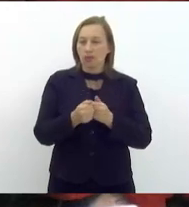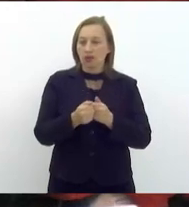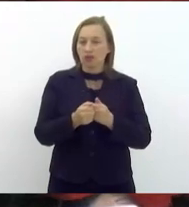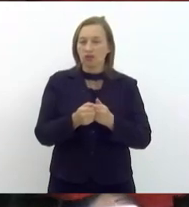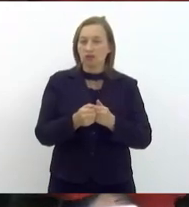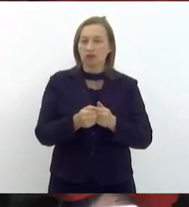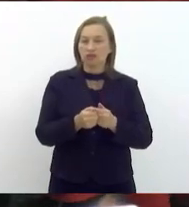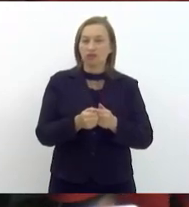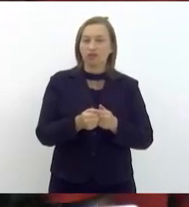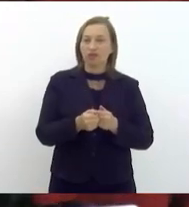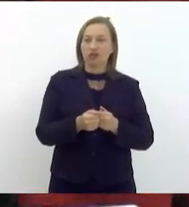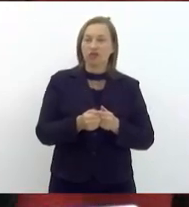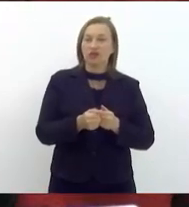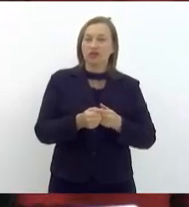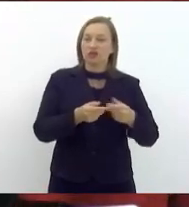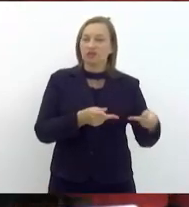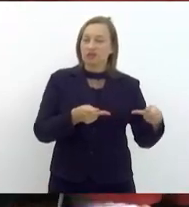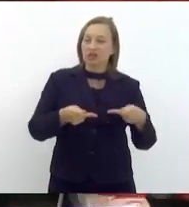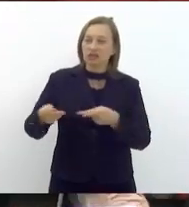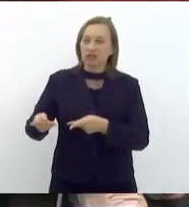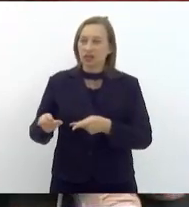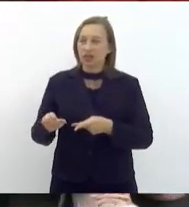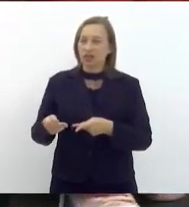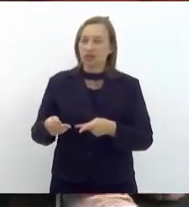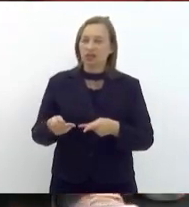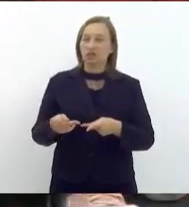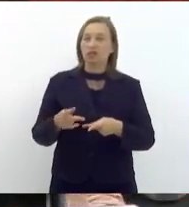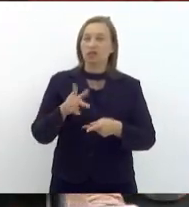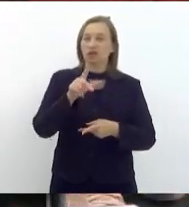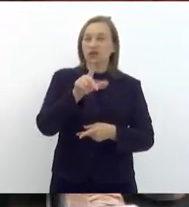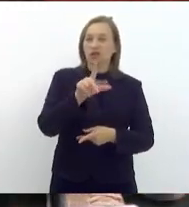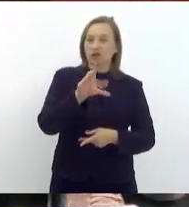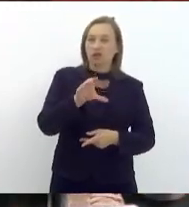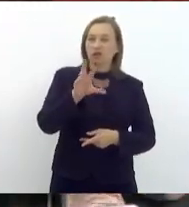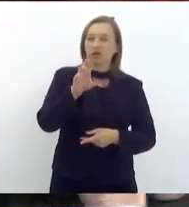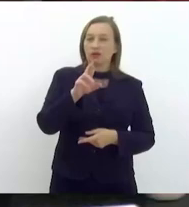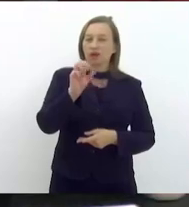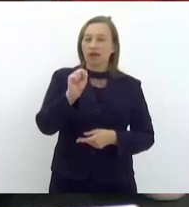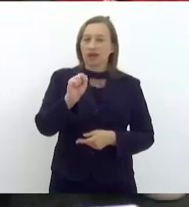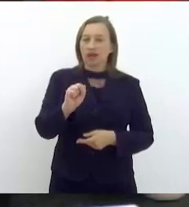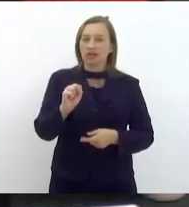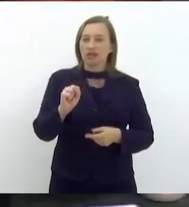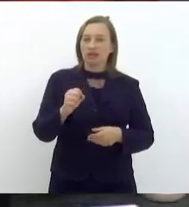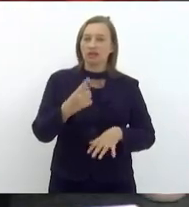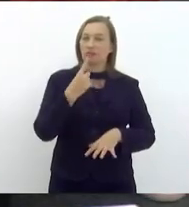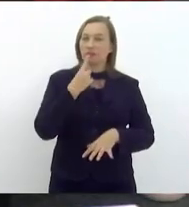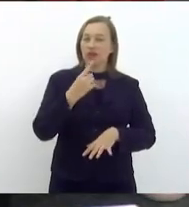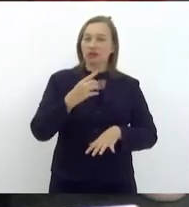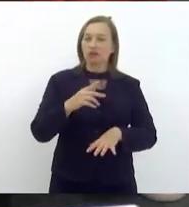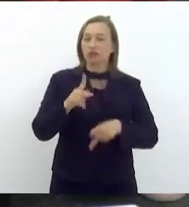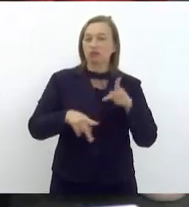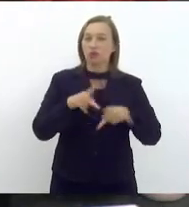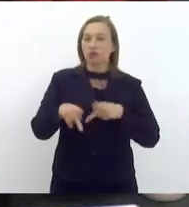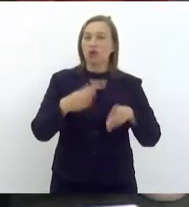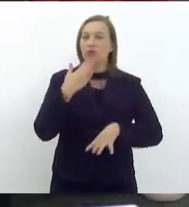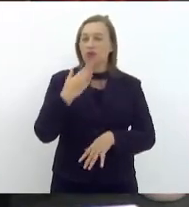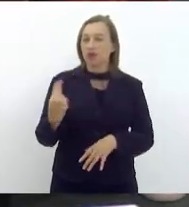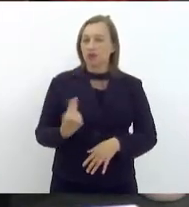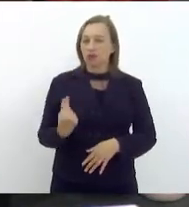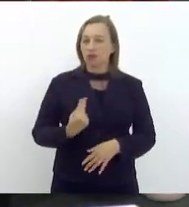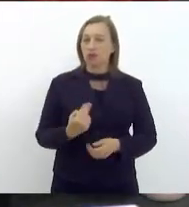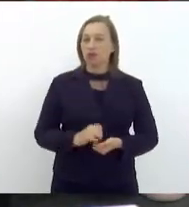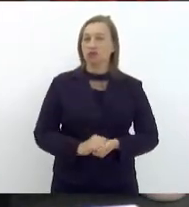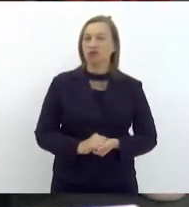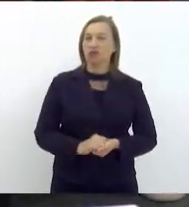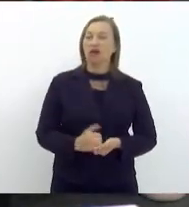funcionar fazendo levando o serviço dos Cras mais próximo da população Então parabéns e já peço aí a qual autoria